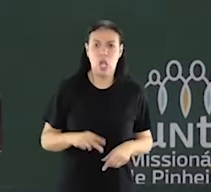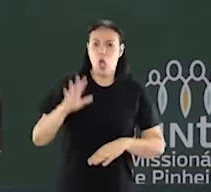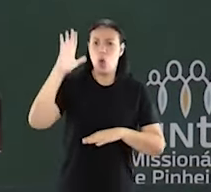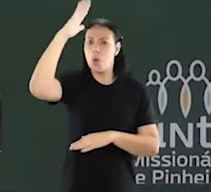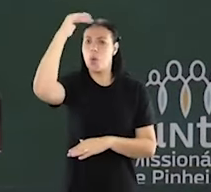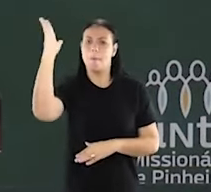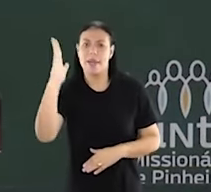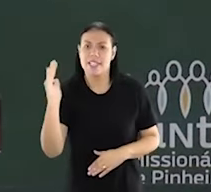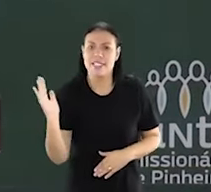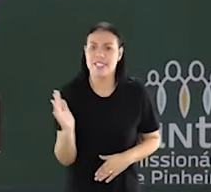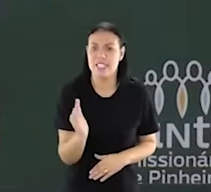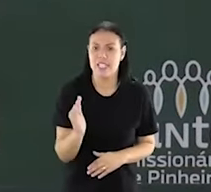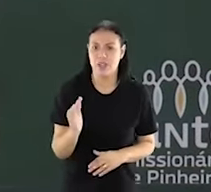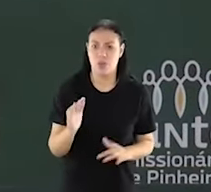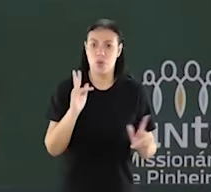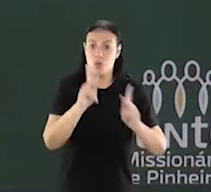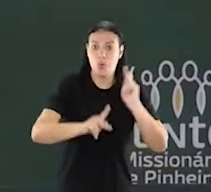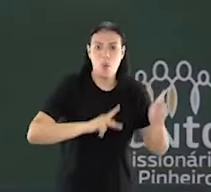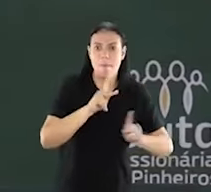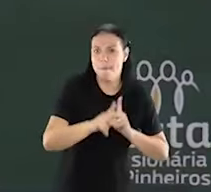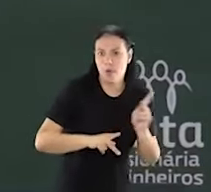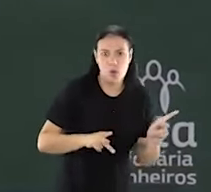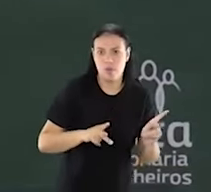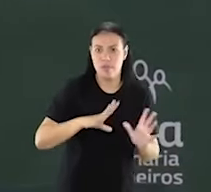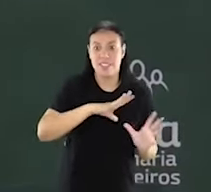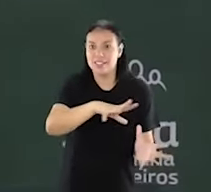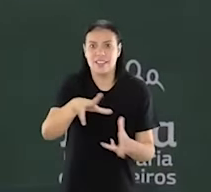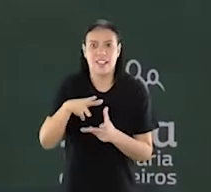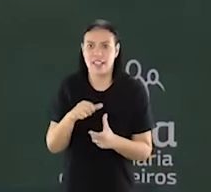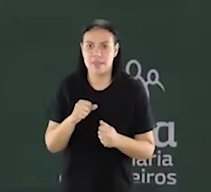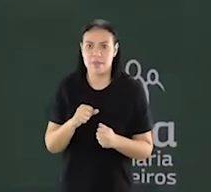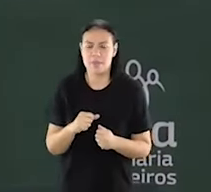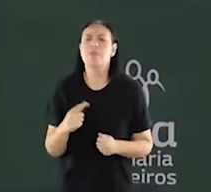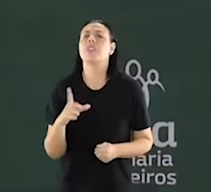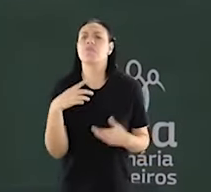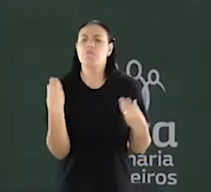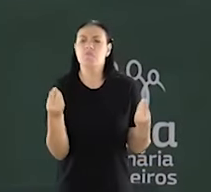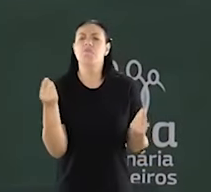nações da terra, o que nós temos